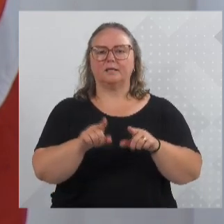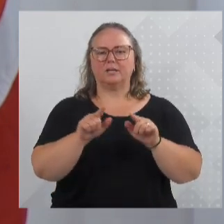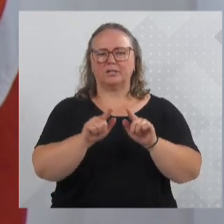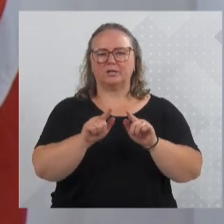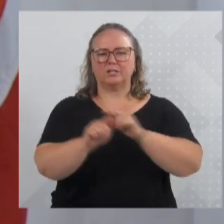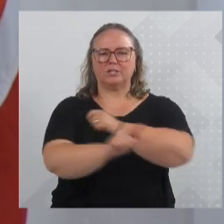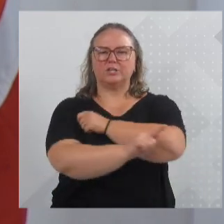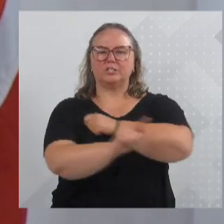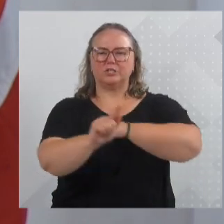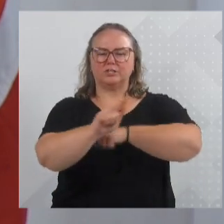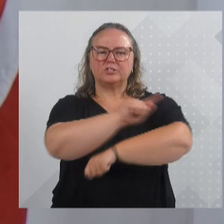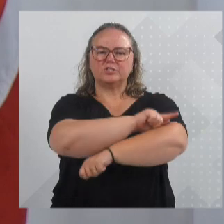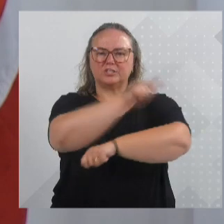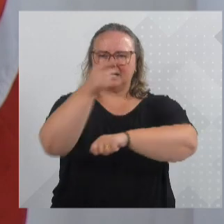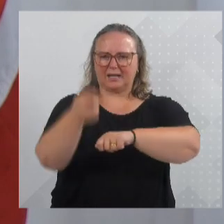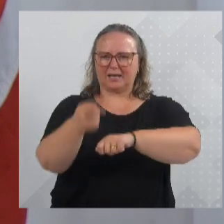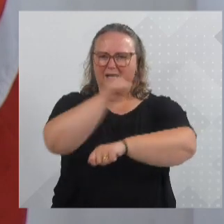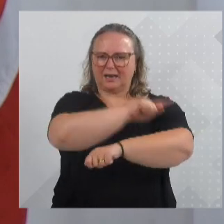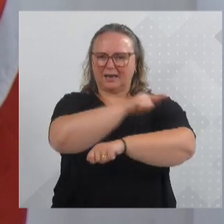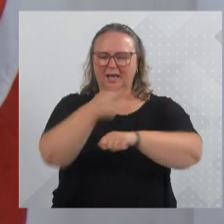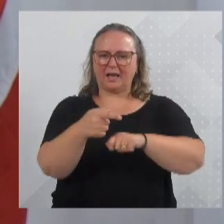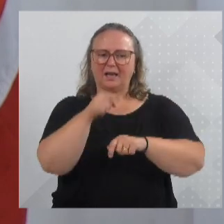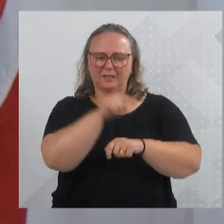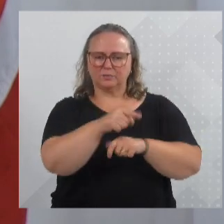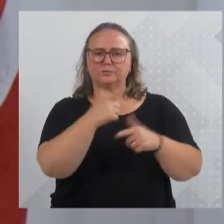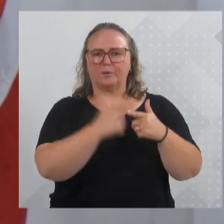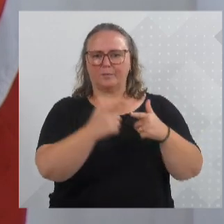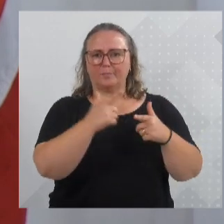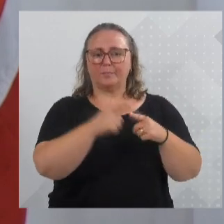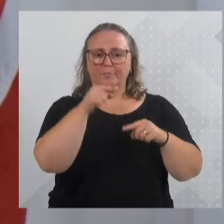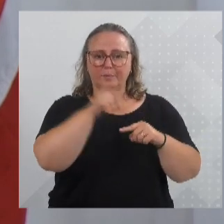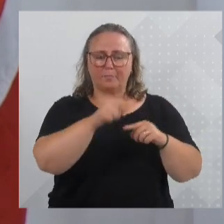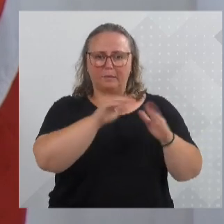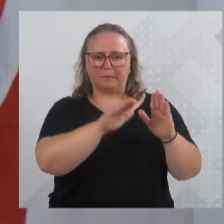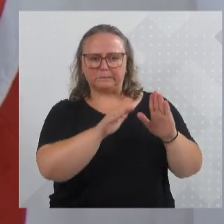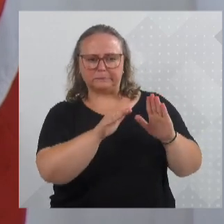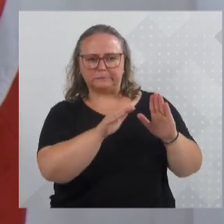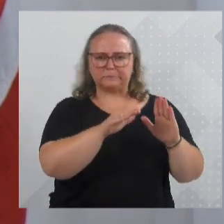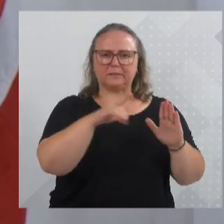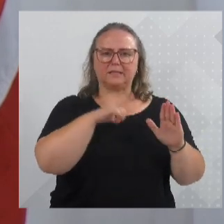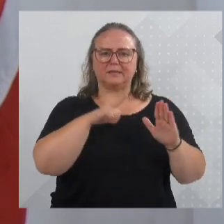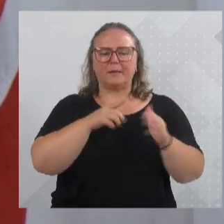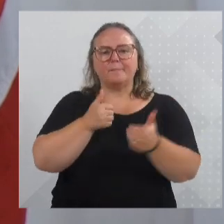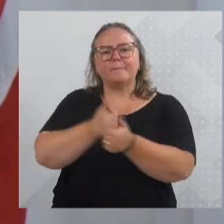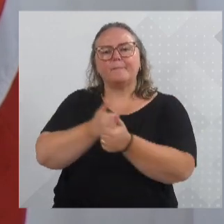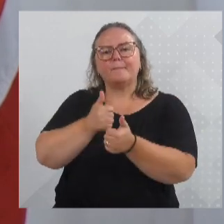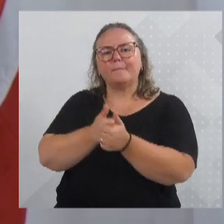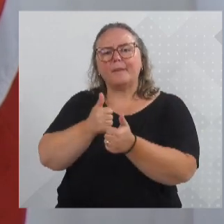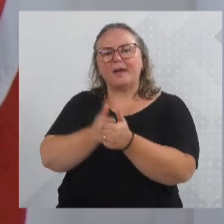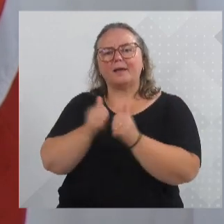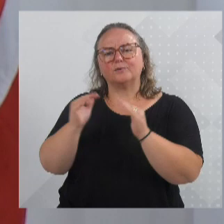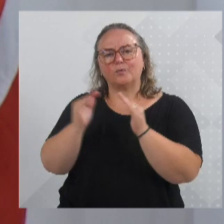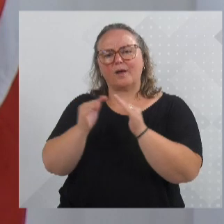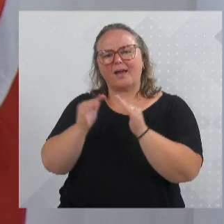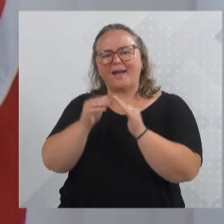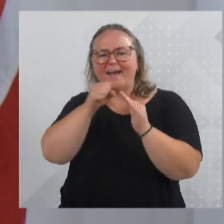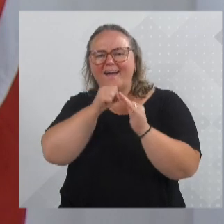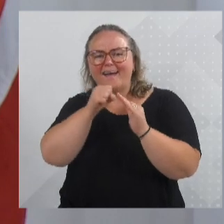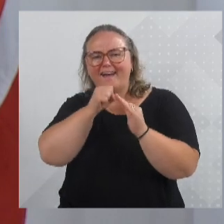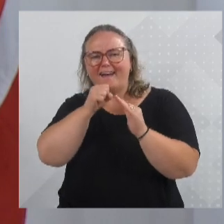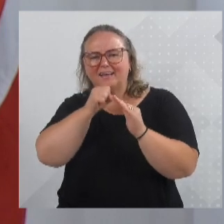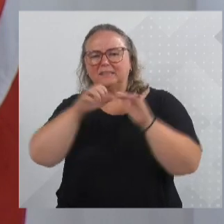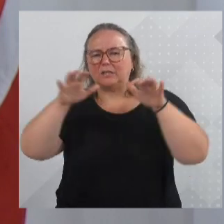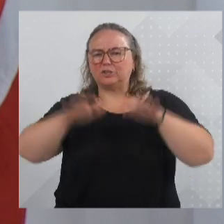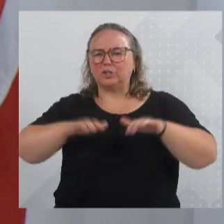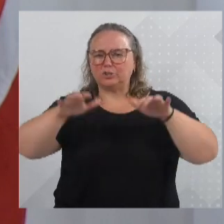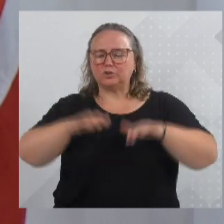nós somos ali com uma situação bastante íngreme, que vai extrema com a Casa São Simeão, e as fortes chuvas vêm